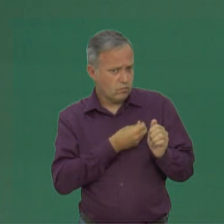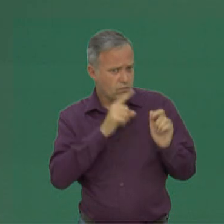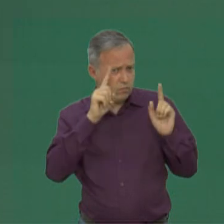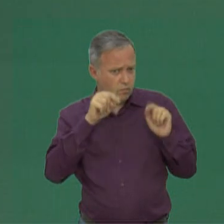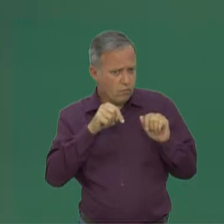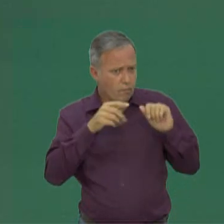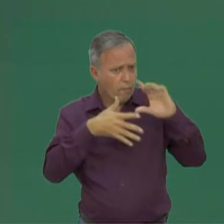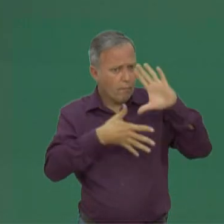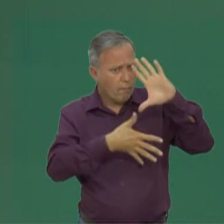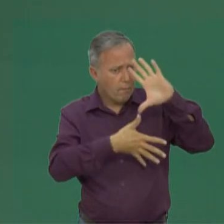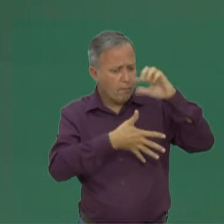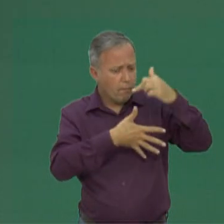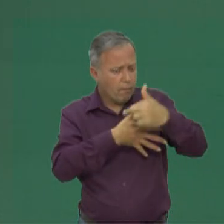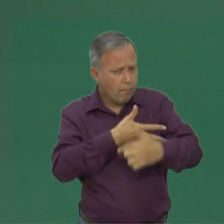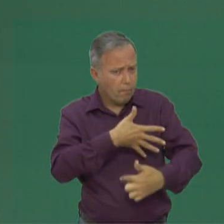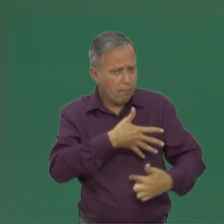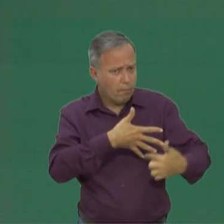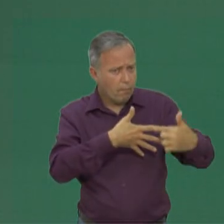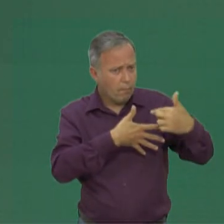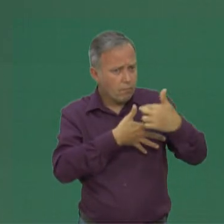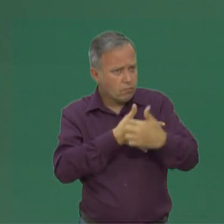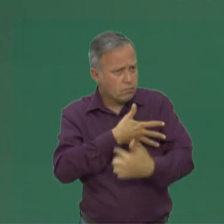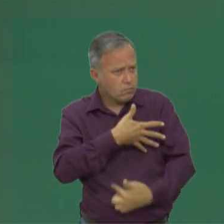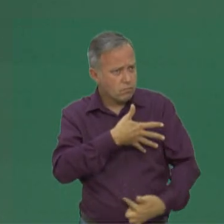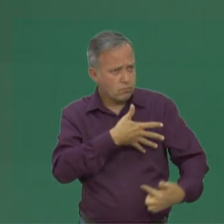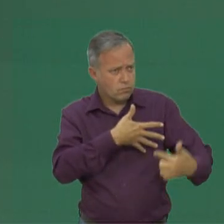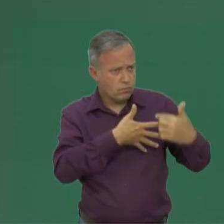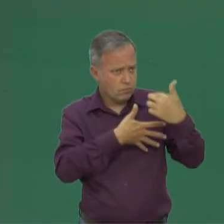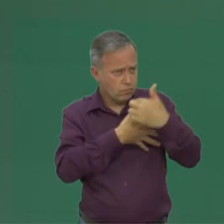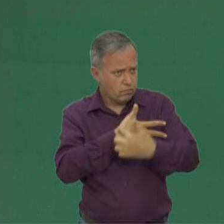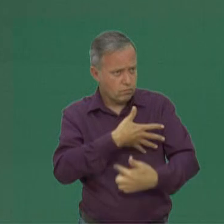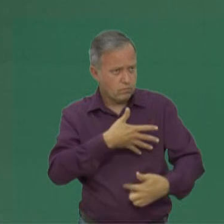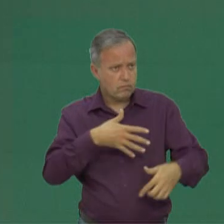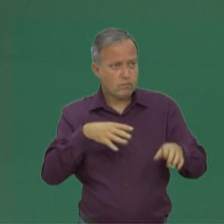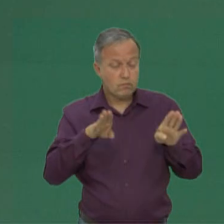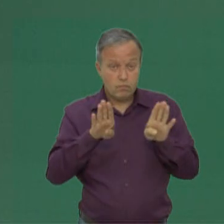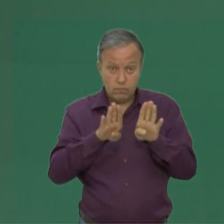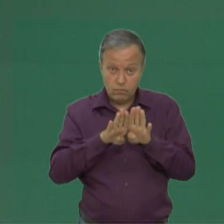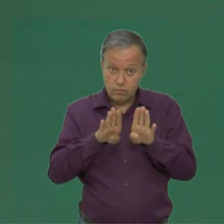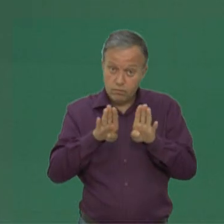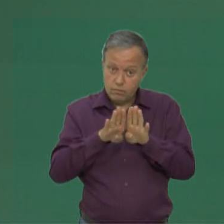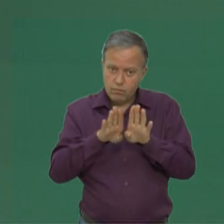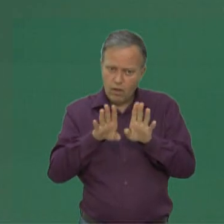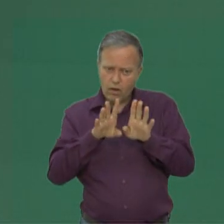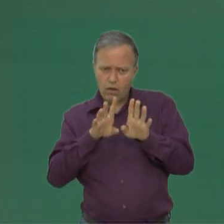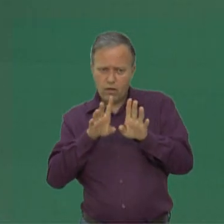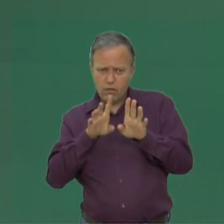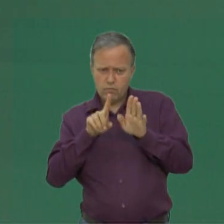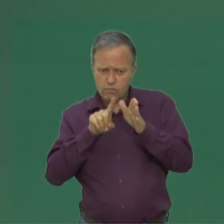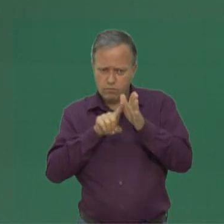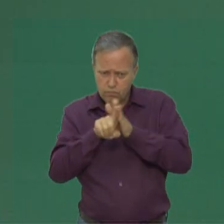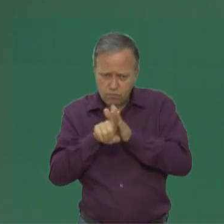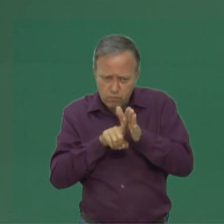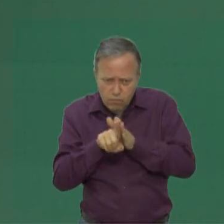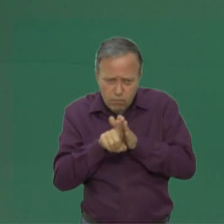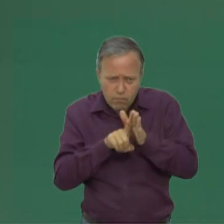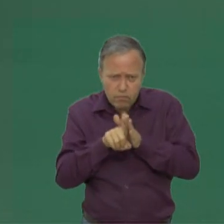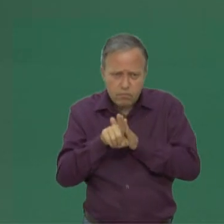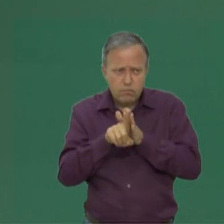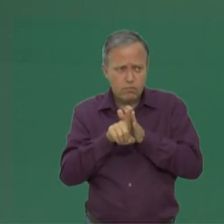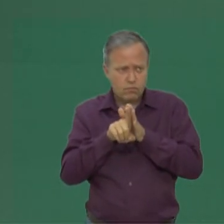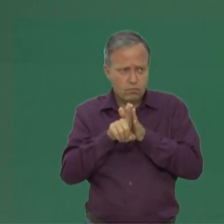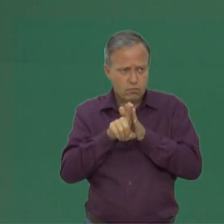essa realidade latino-americana. E ele faz alguns questionamentos, indagações em